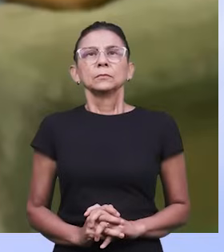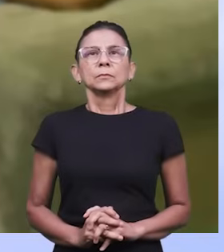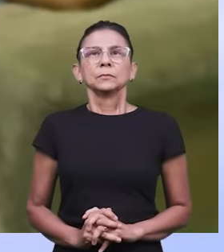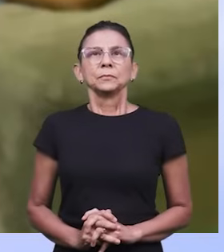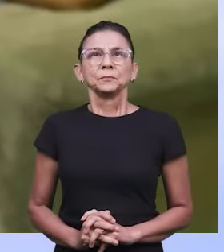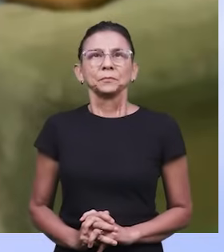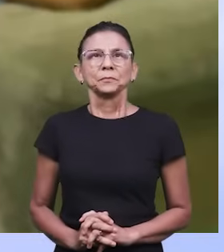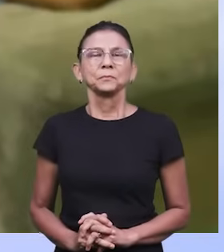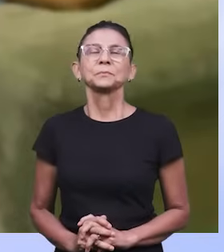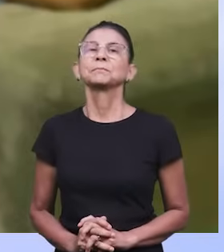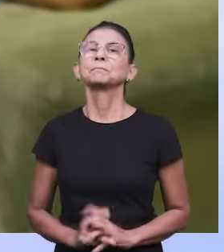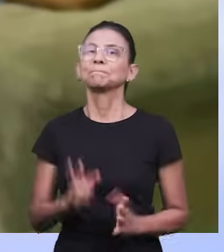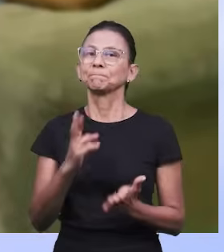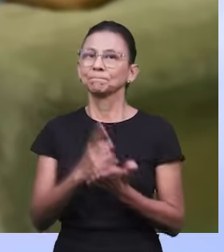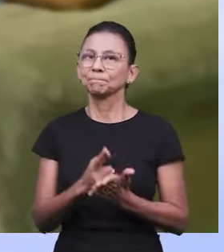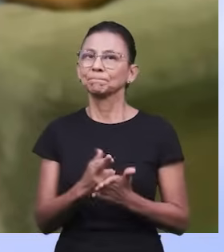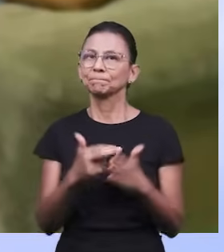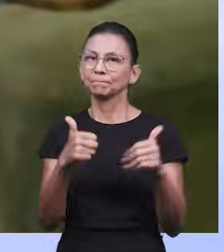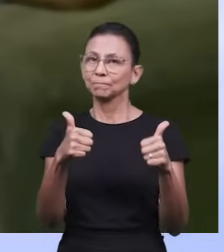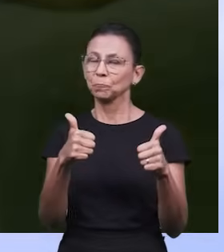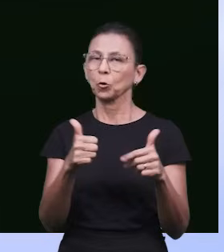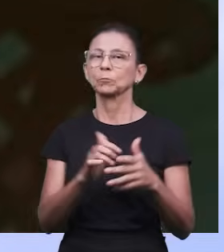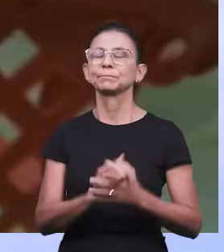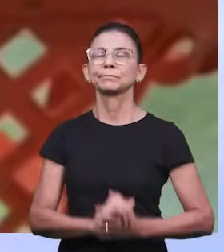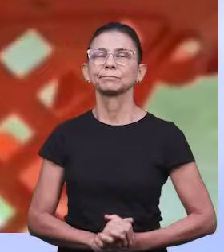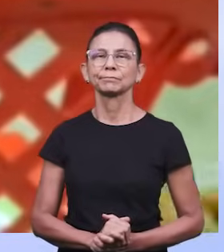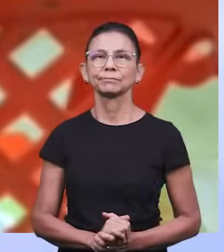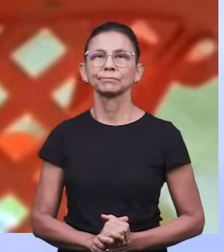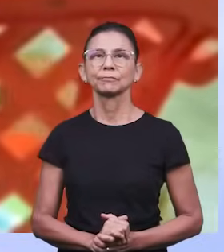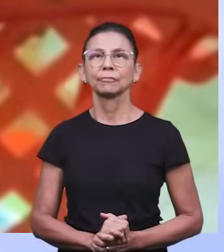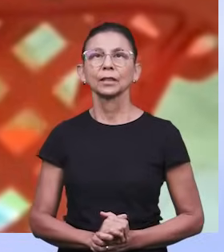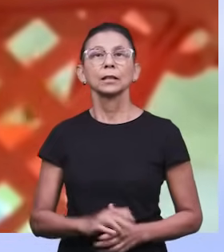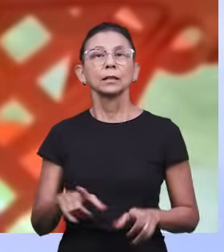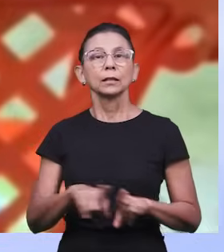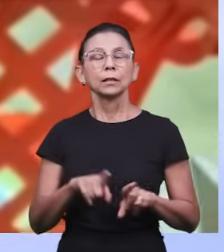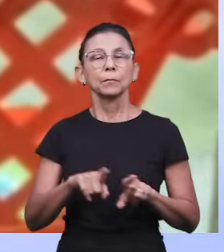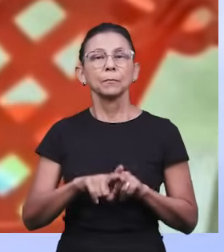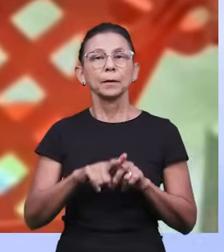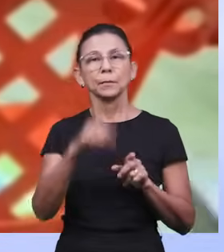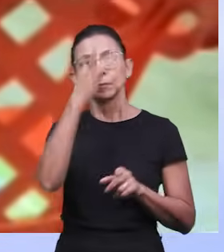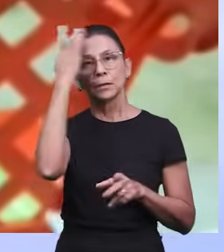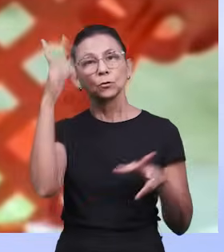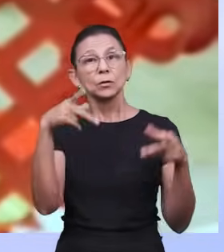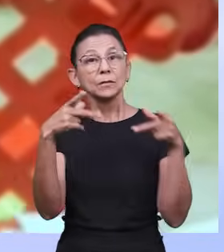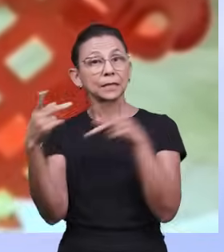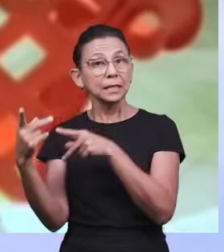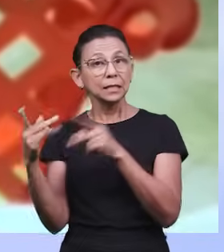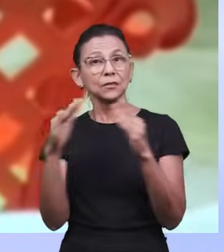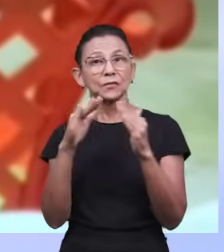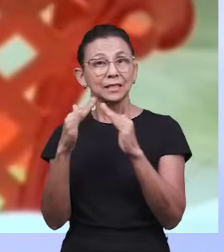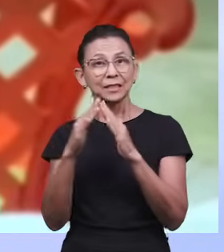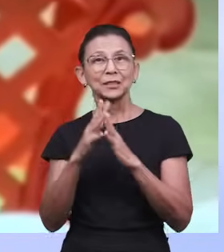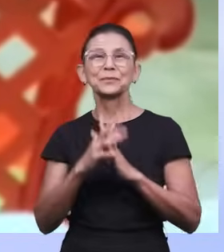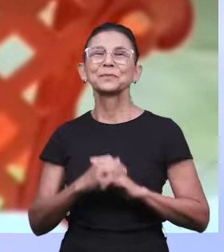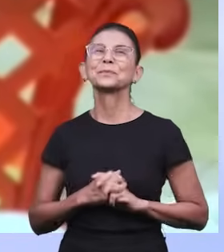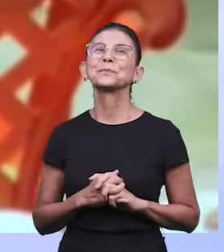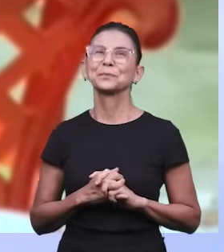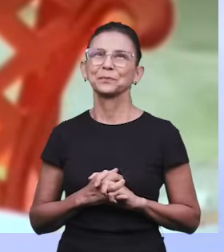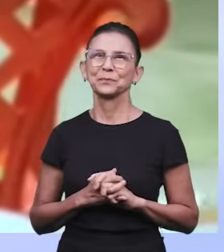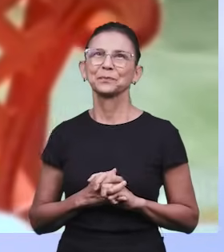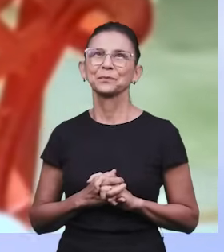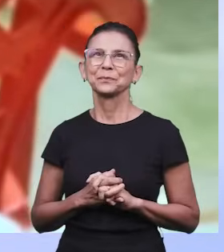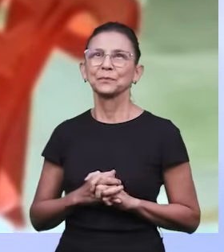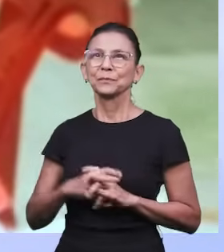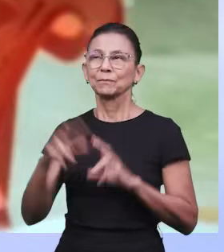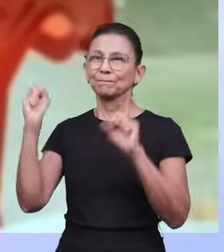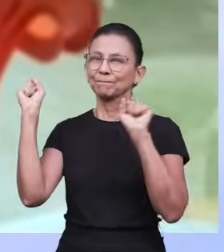Esse trabalho tem dado muitos frutos, principalmente com os visitantes, que são a maioria vizinhos do ponto de pregação. E o Senhor